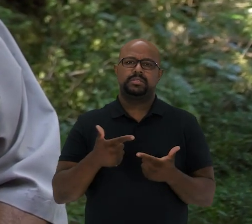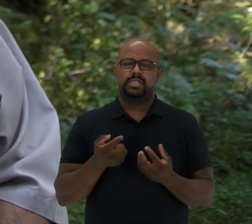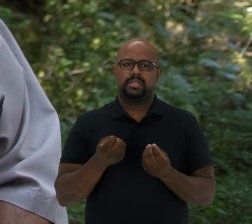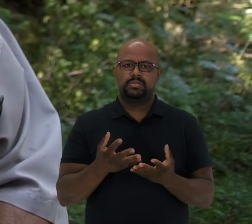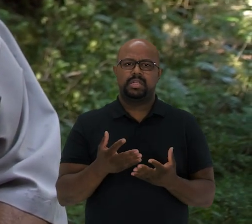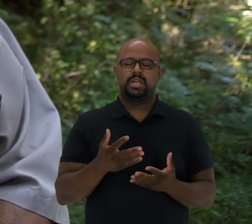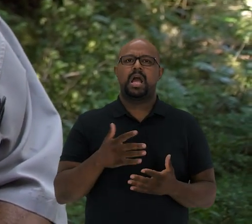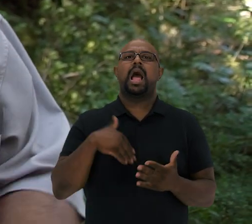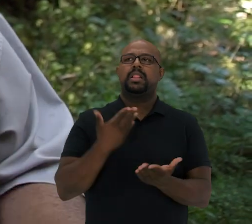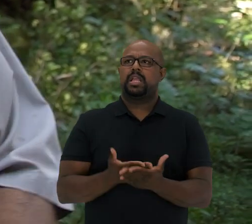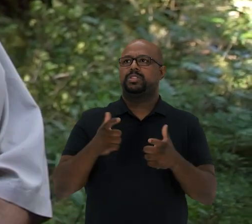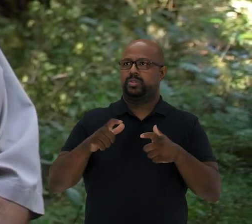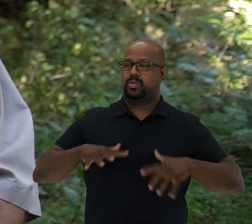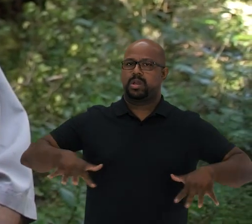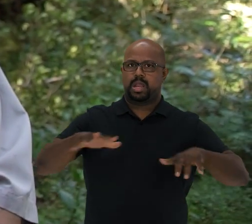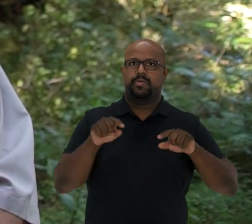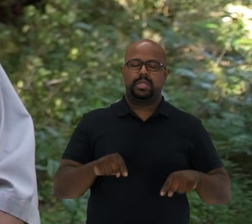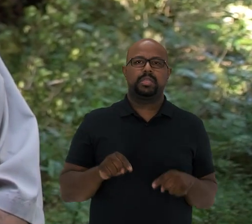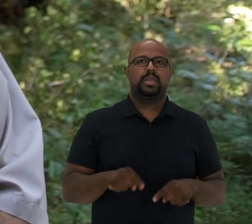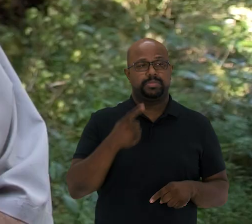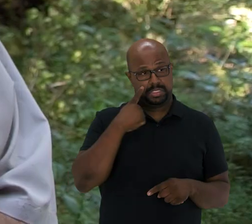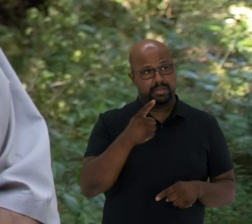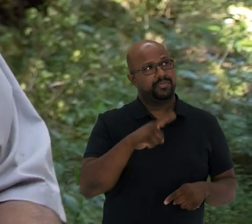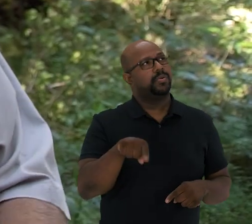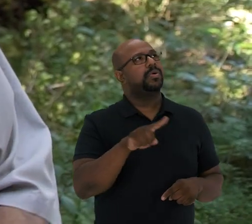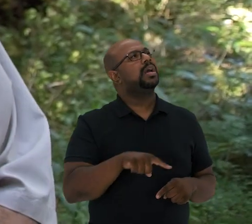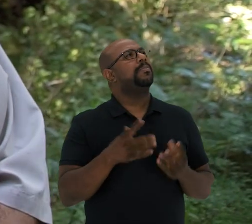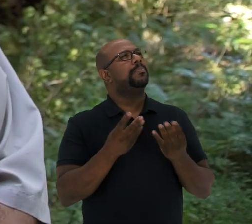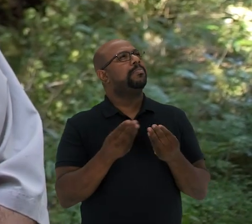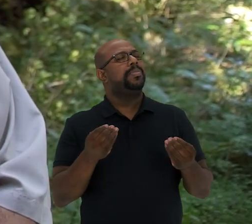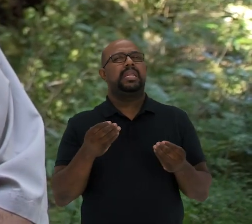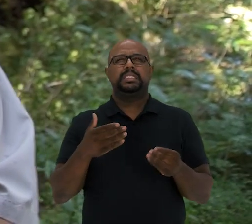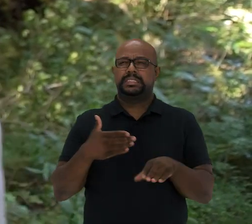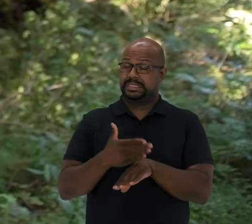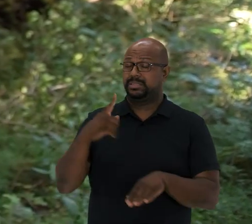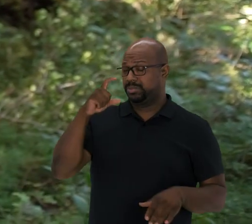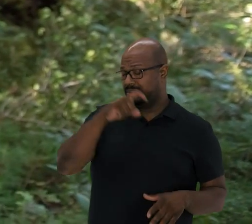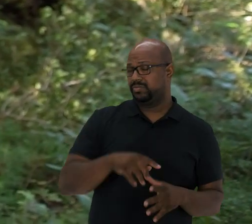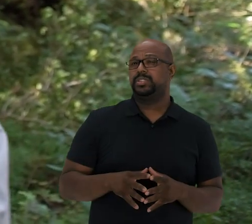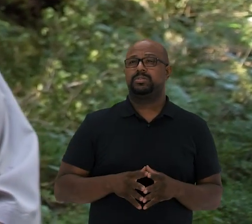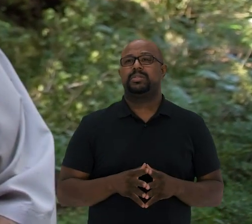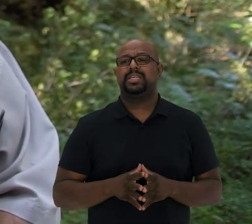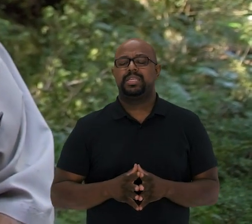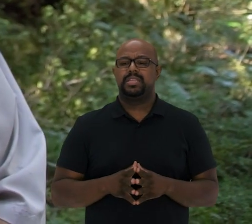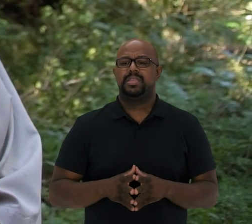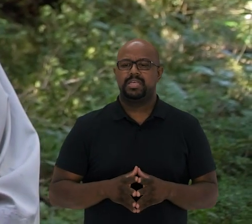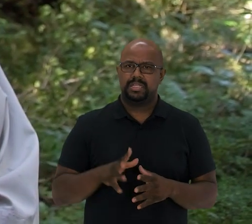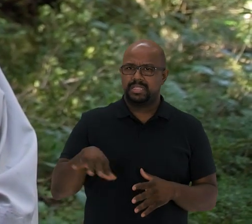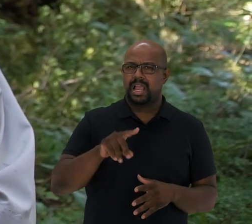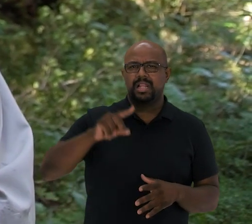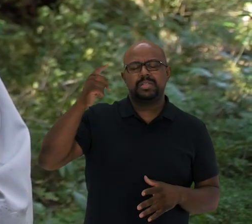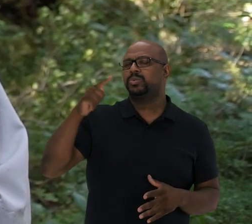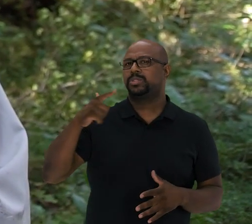levou ao William a achar esse local aqui, né? Como vocês viram, acesso bem difícil,